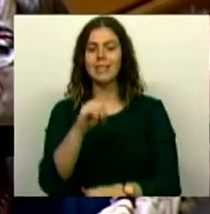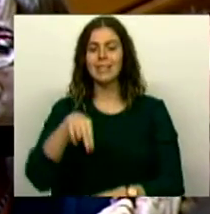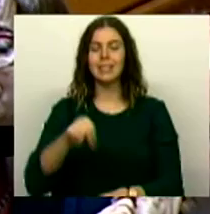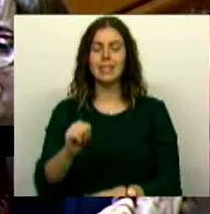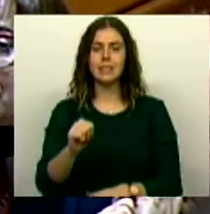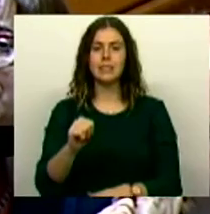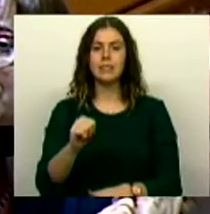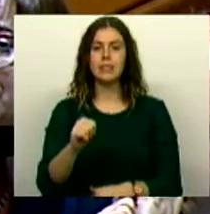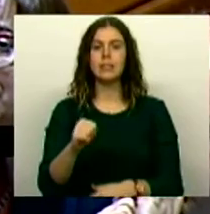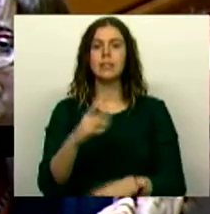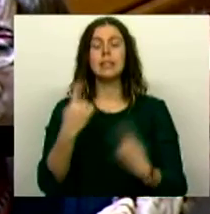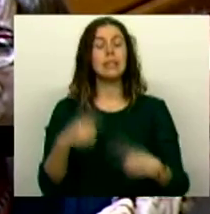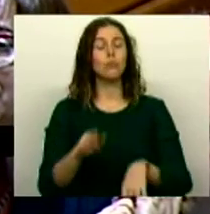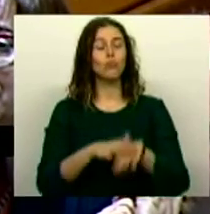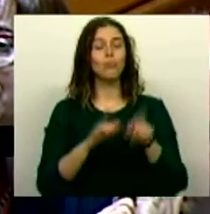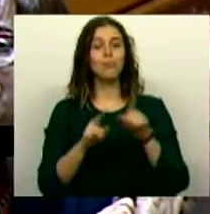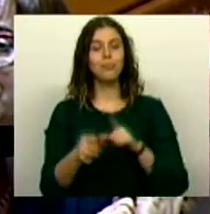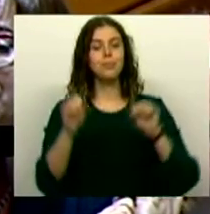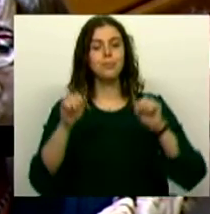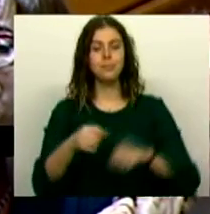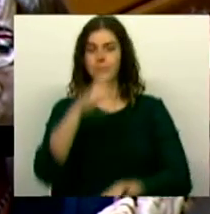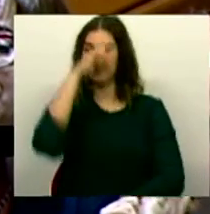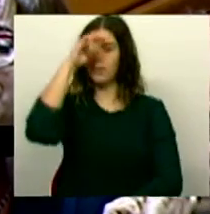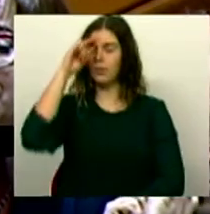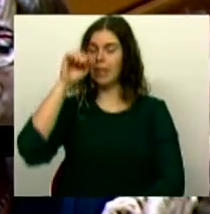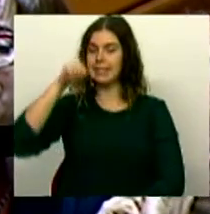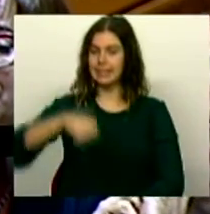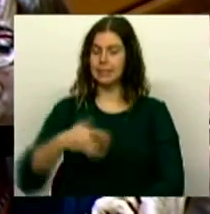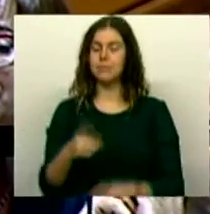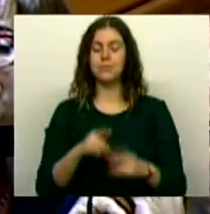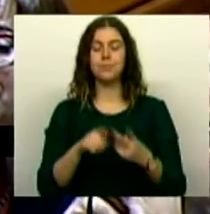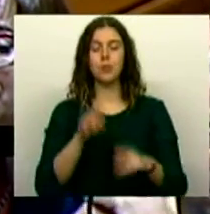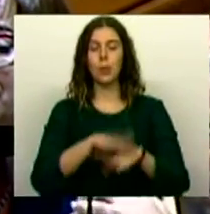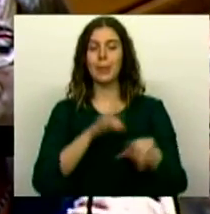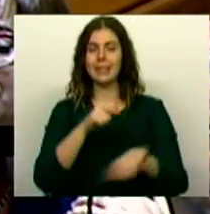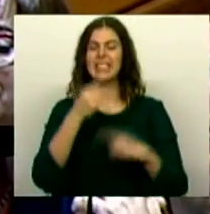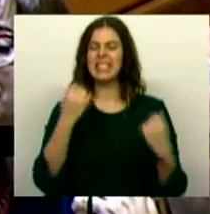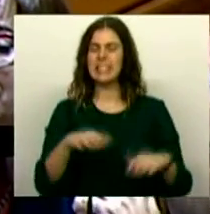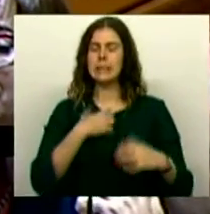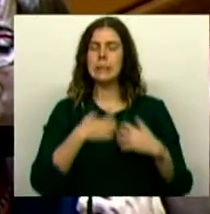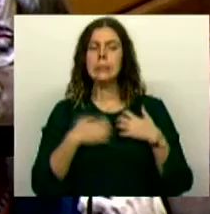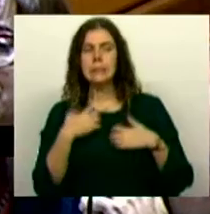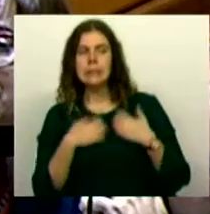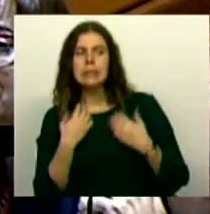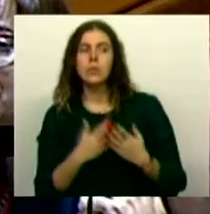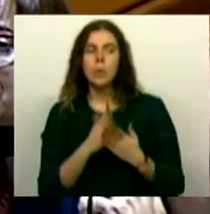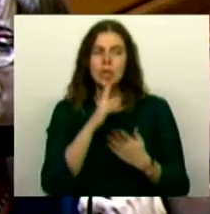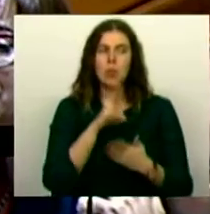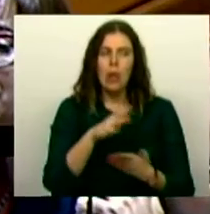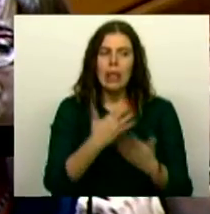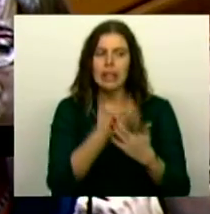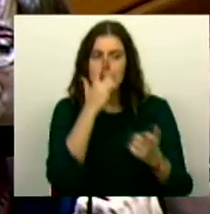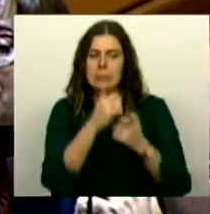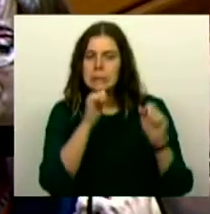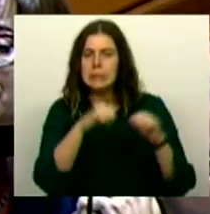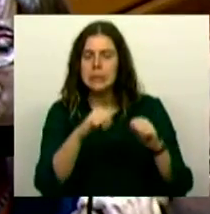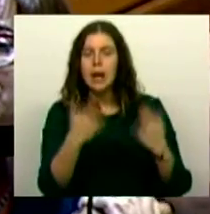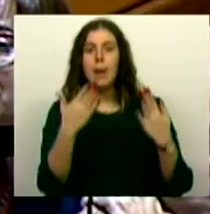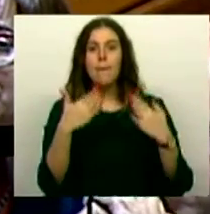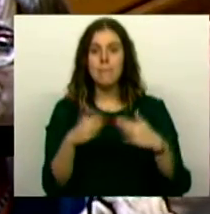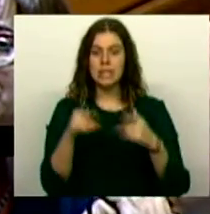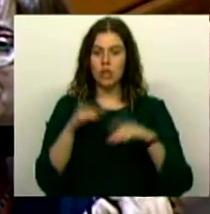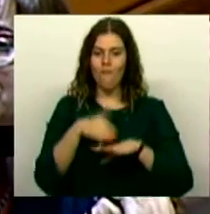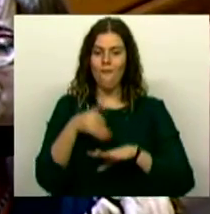SNS. Temos por isso, sim, dificuldades. Temos, por isso, sim, ansiedades em continuar a dar resposta aos cidadãos. Mas